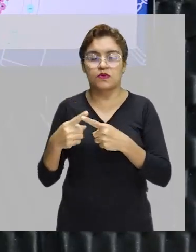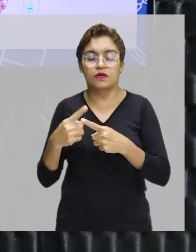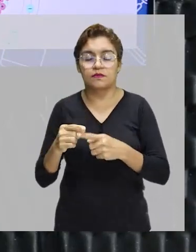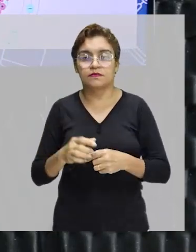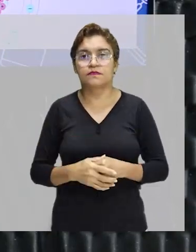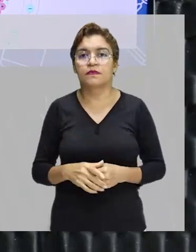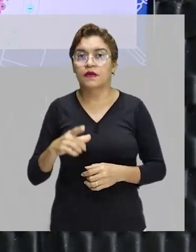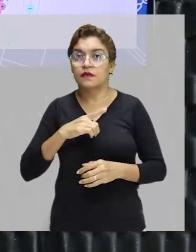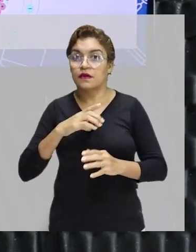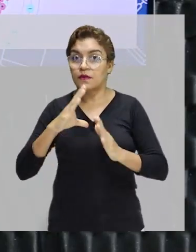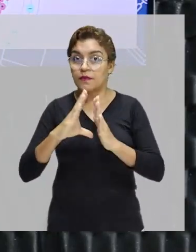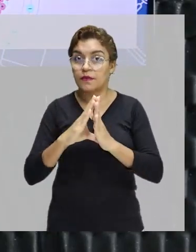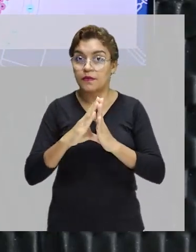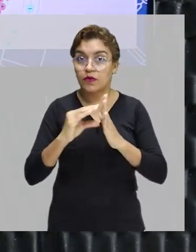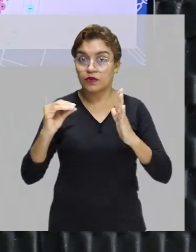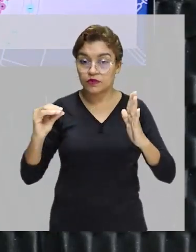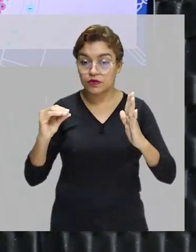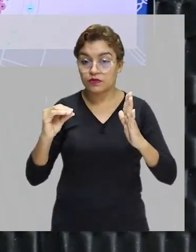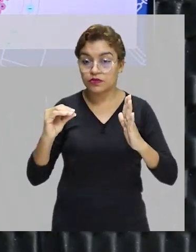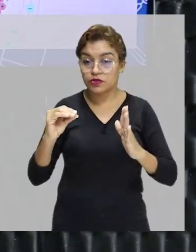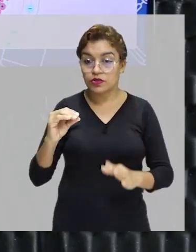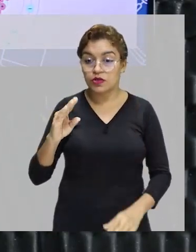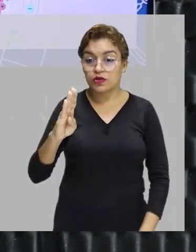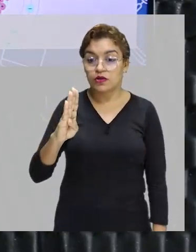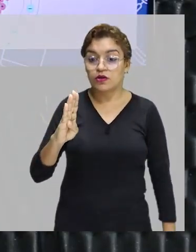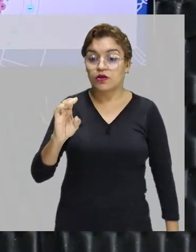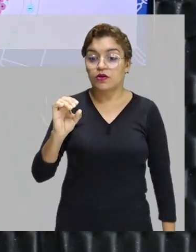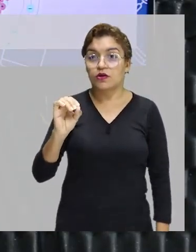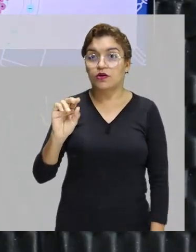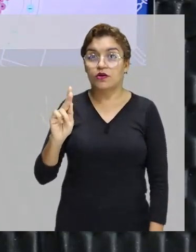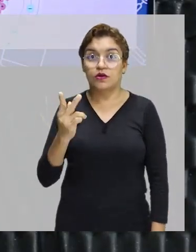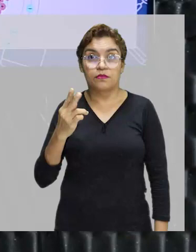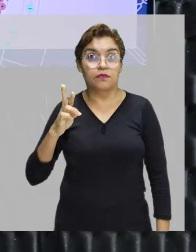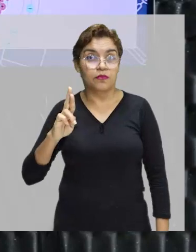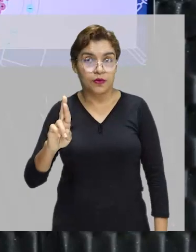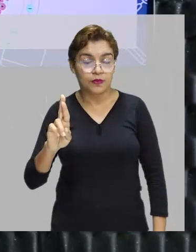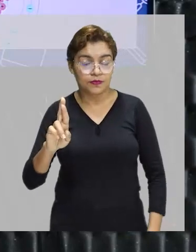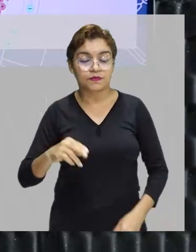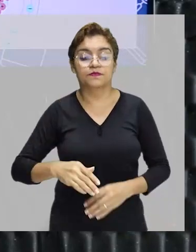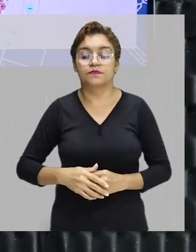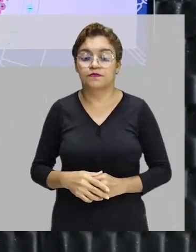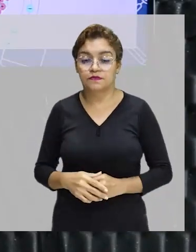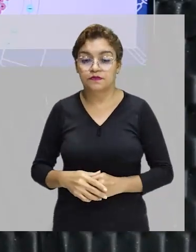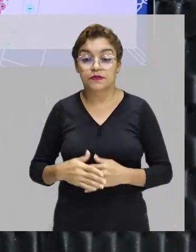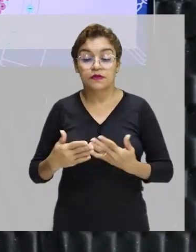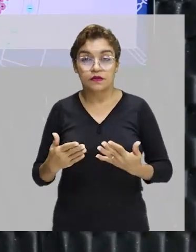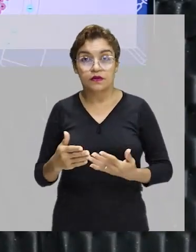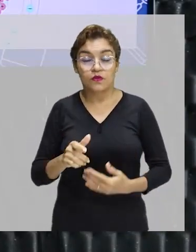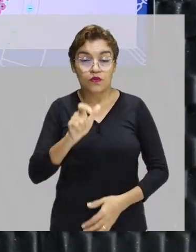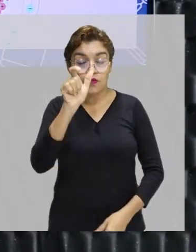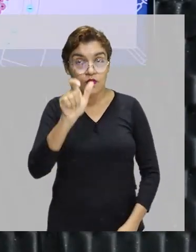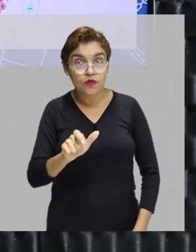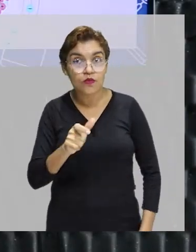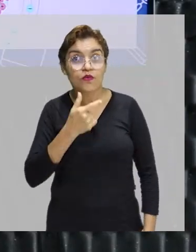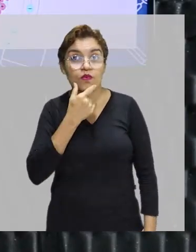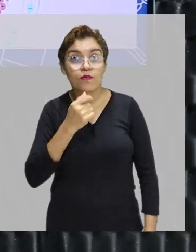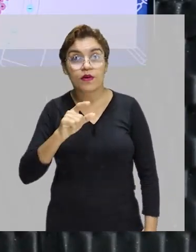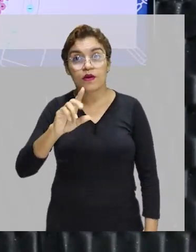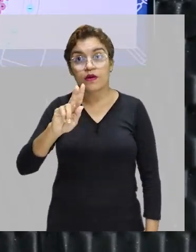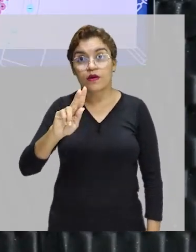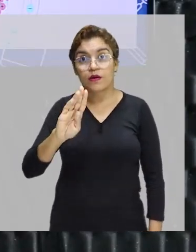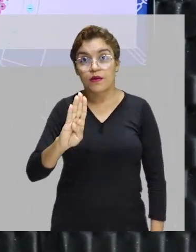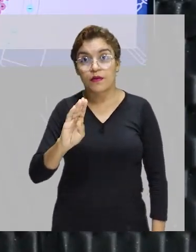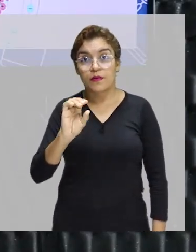vamos ter o modelo de Rutherford-Bohr ou apenas o modelo de Bohr. Então, para Bohr, os elétrons, sim,